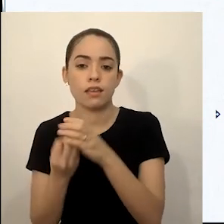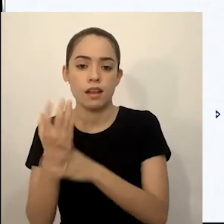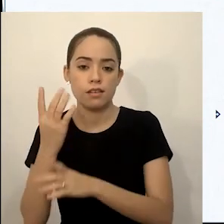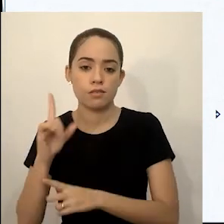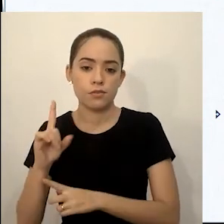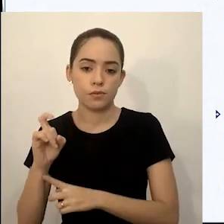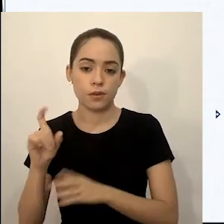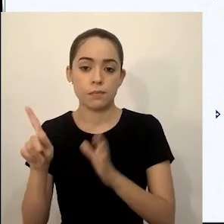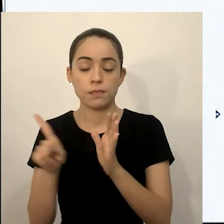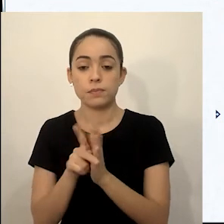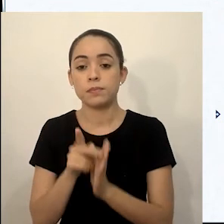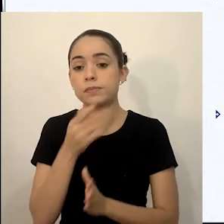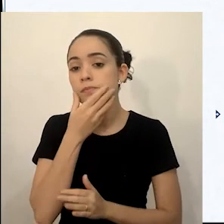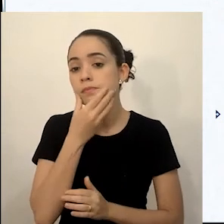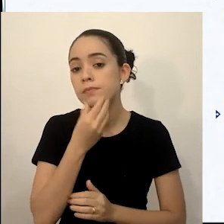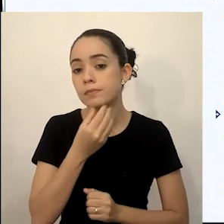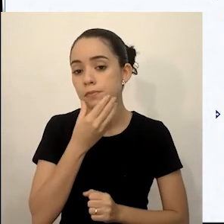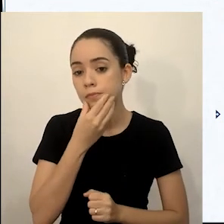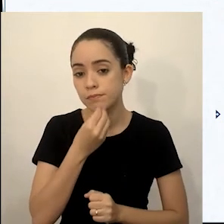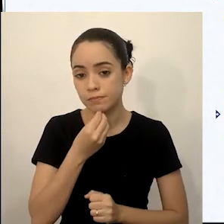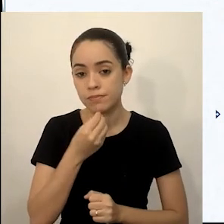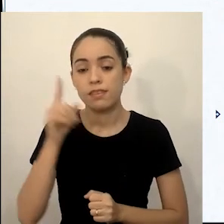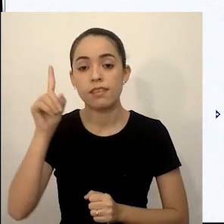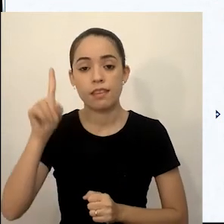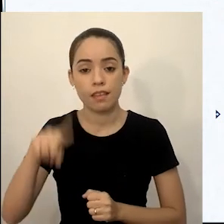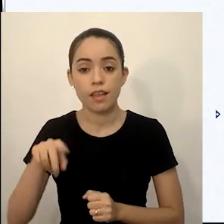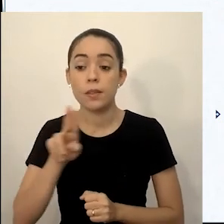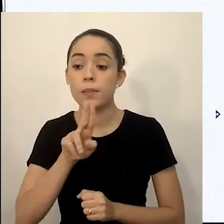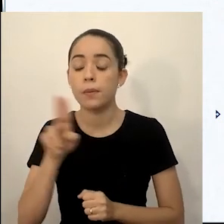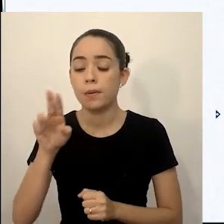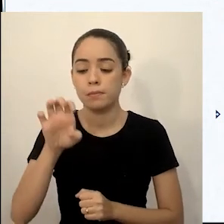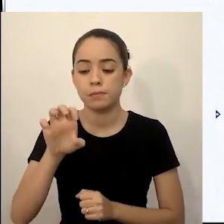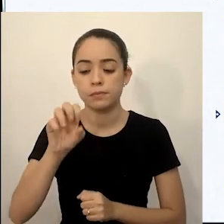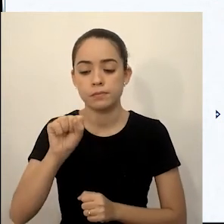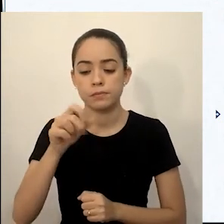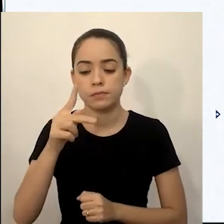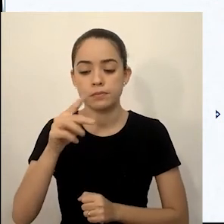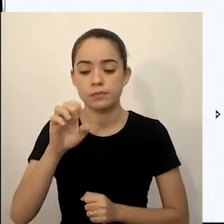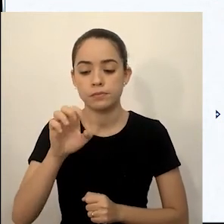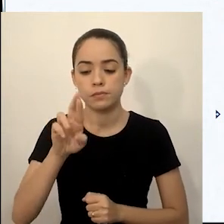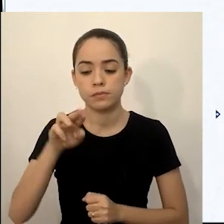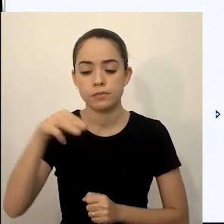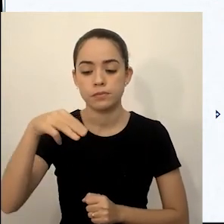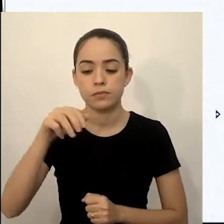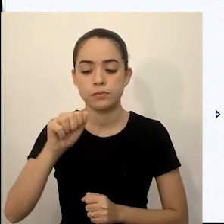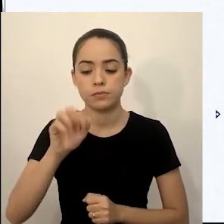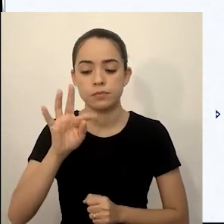masculino, ou seja, o espermatozoide.